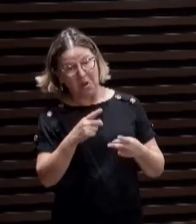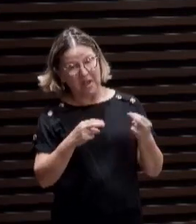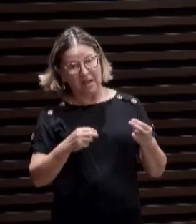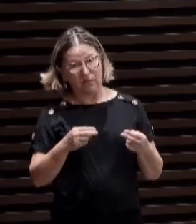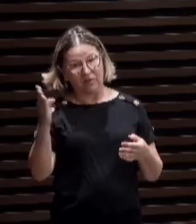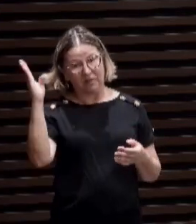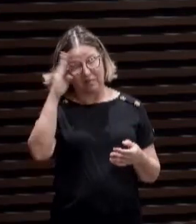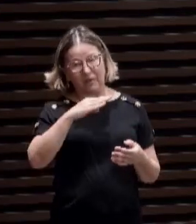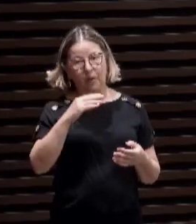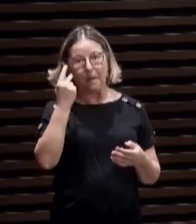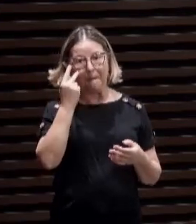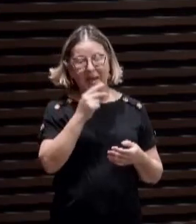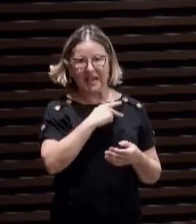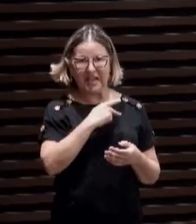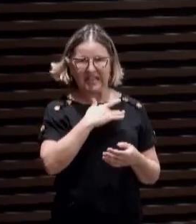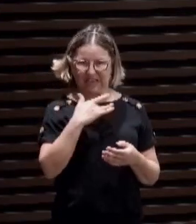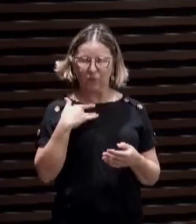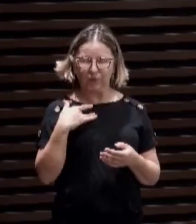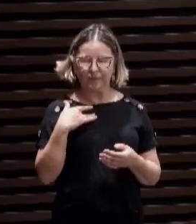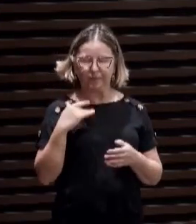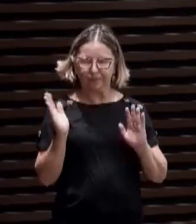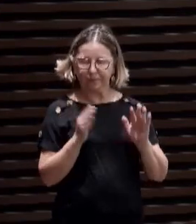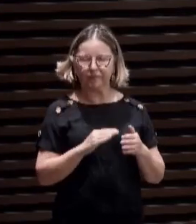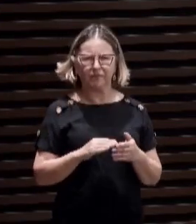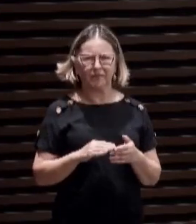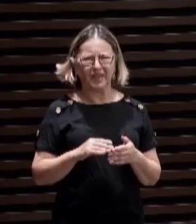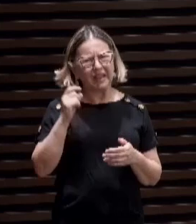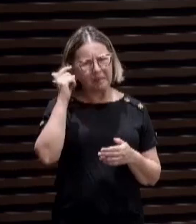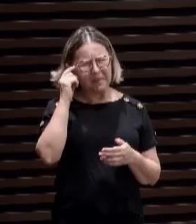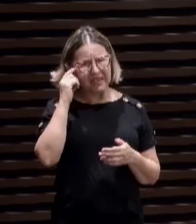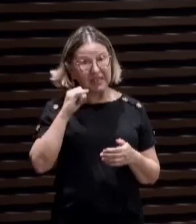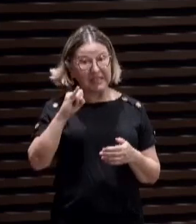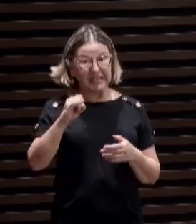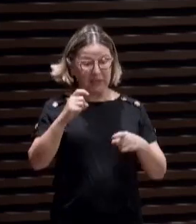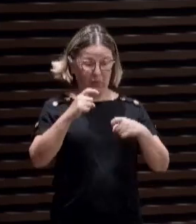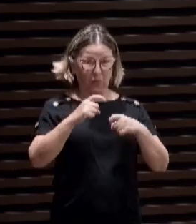isso? Imagine um médico relativizando um tratamento,